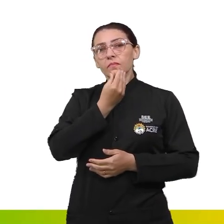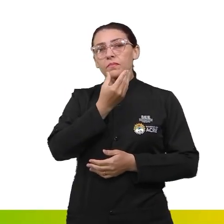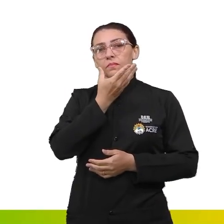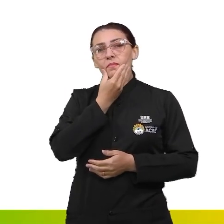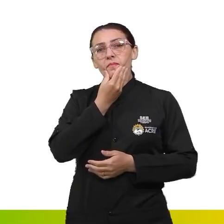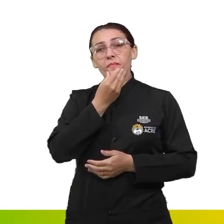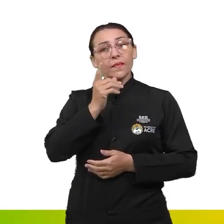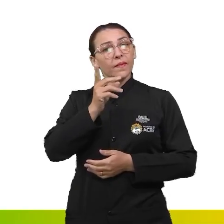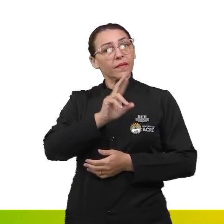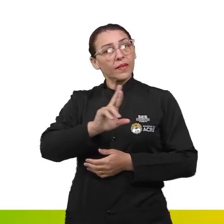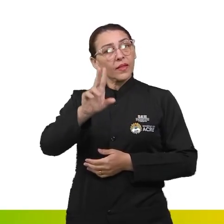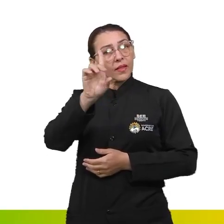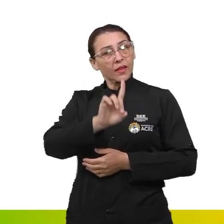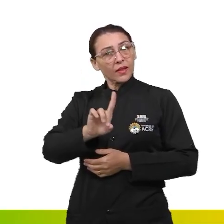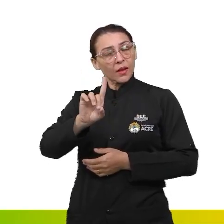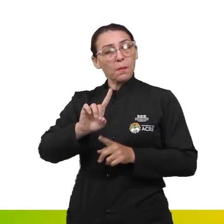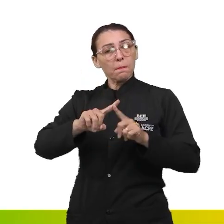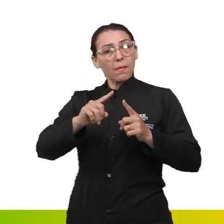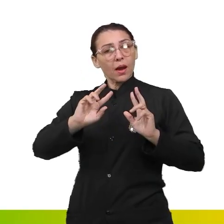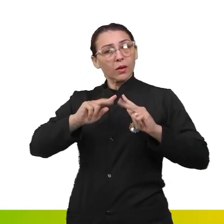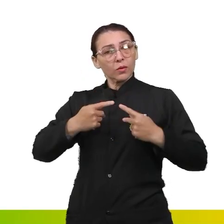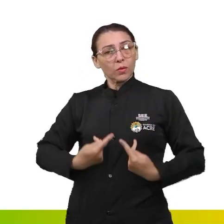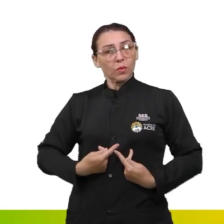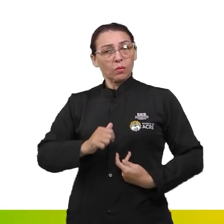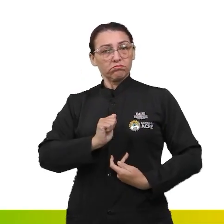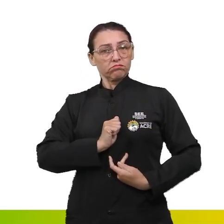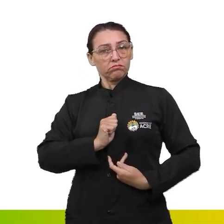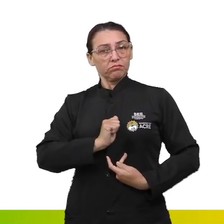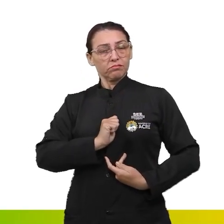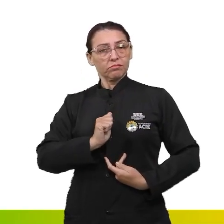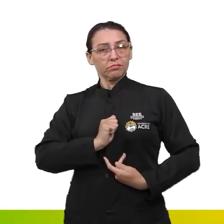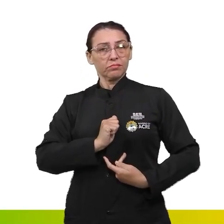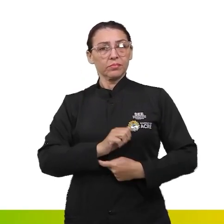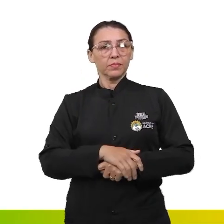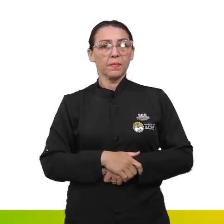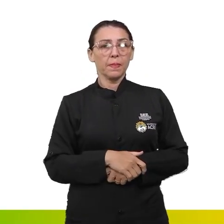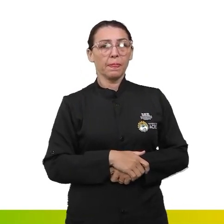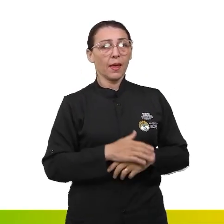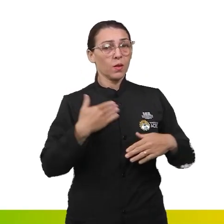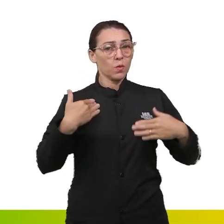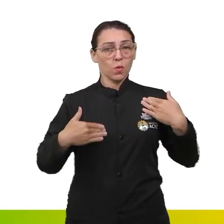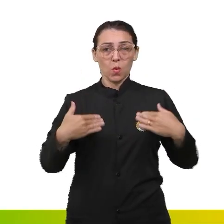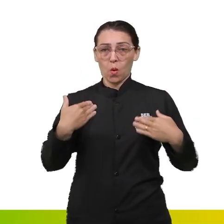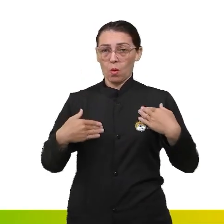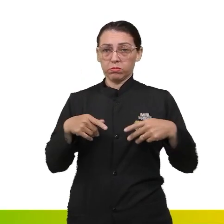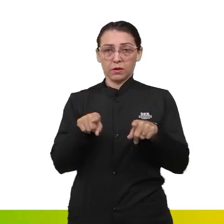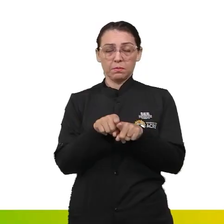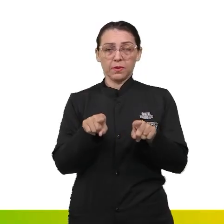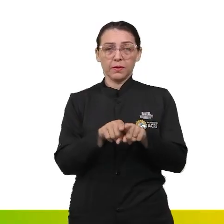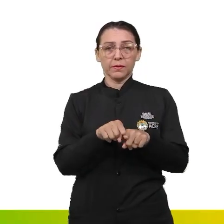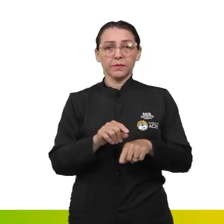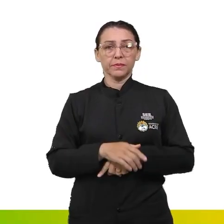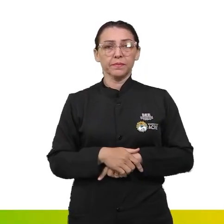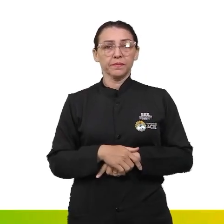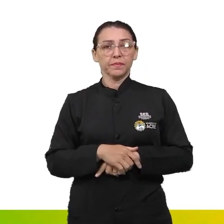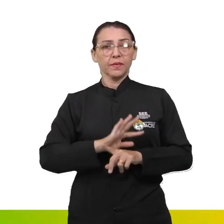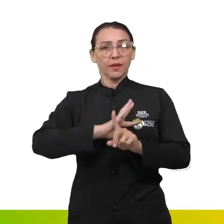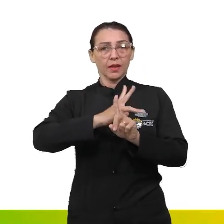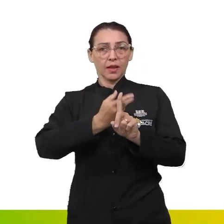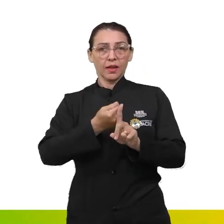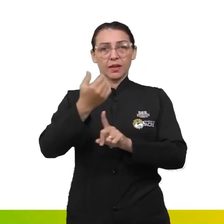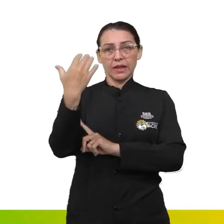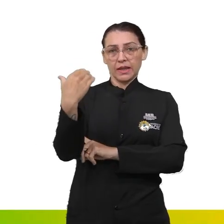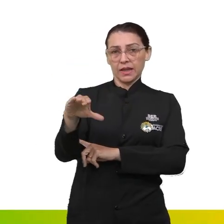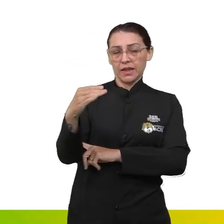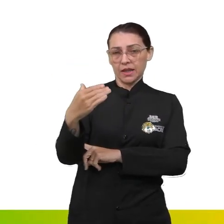em divindades, mas sim no ser humano. O foco está no ser humano, inclusive até no corpo humano. E a arte e